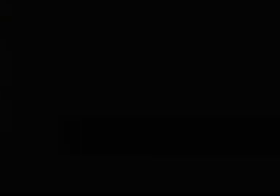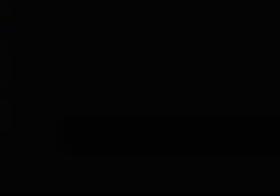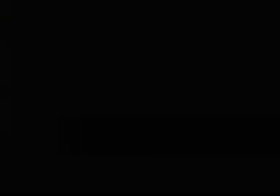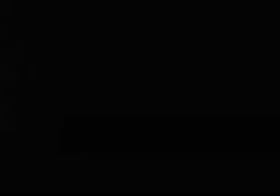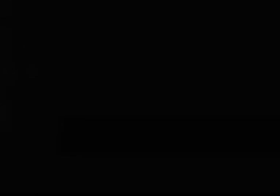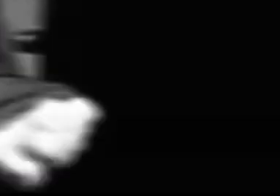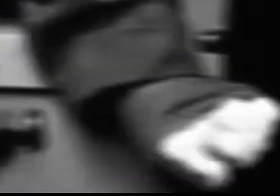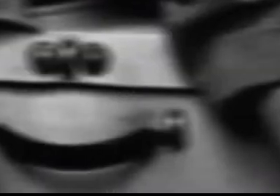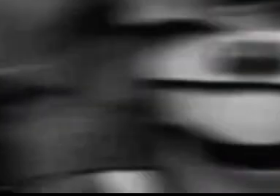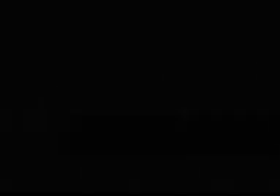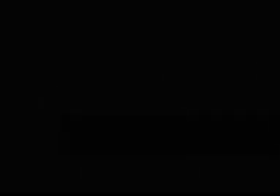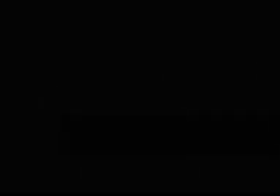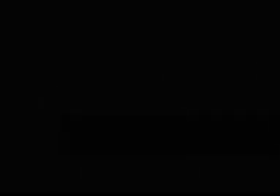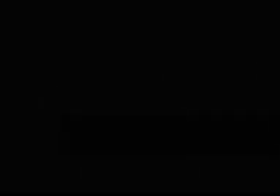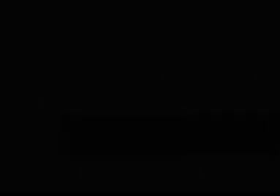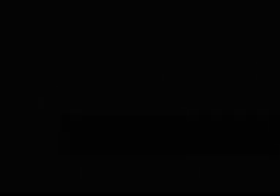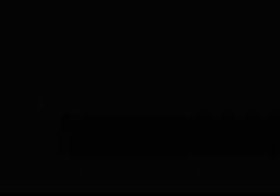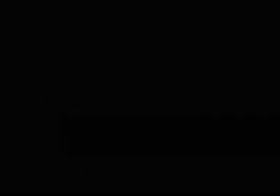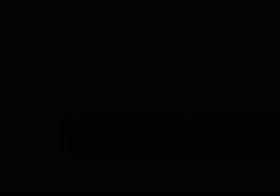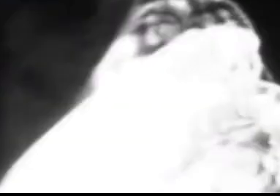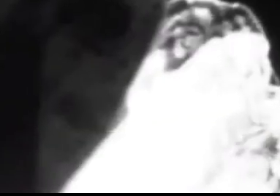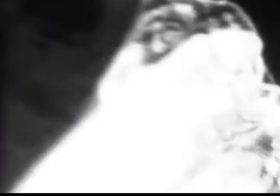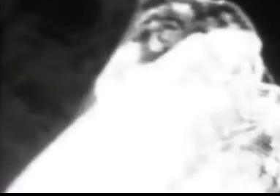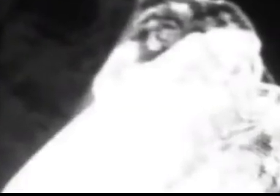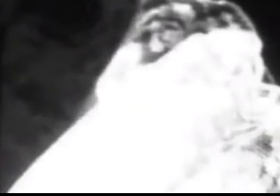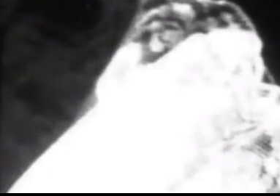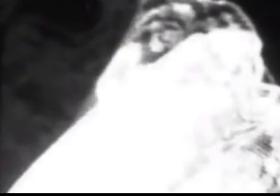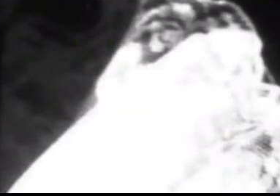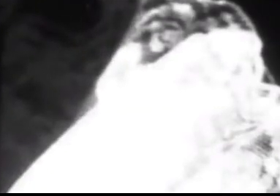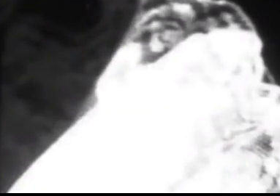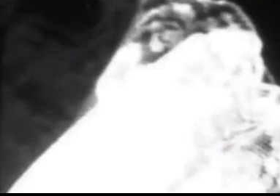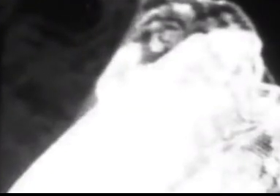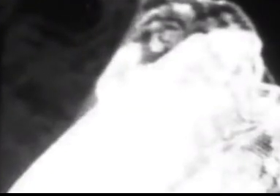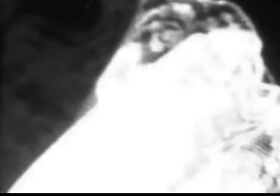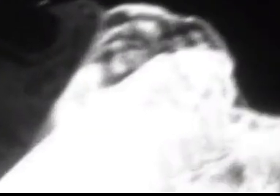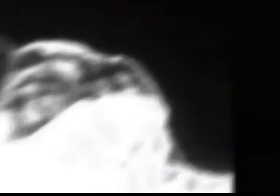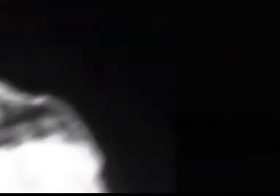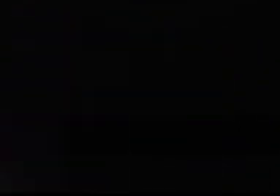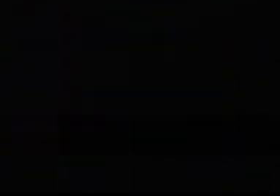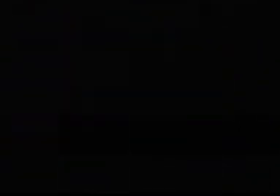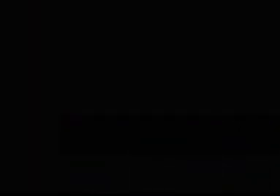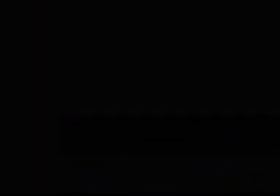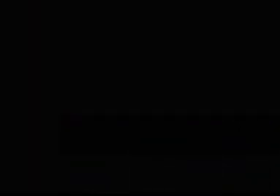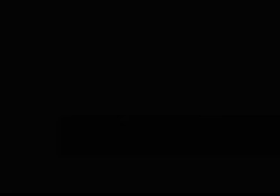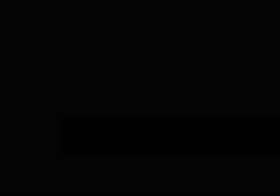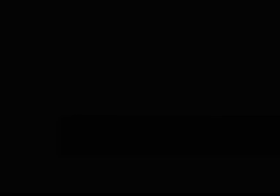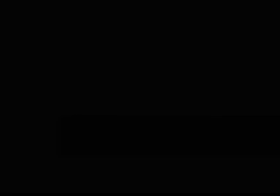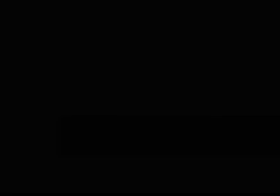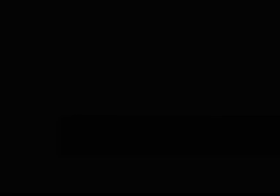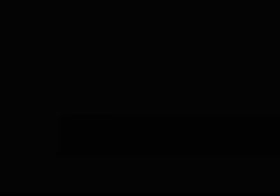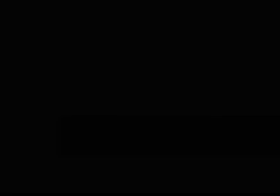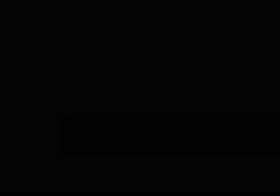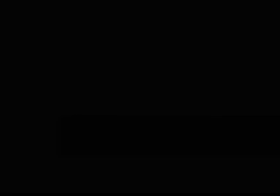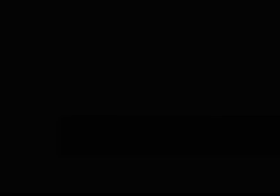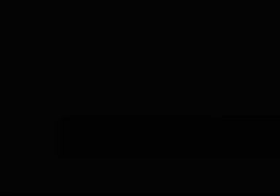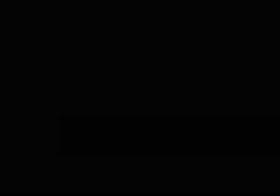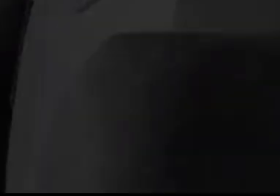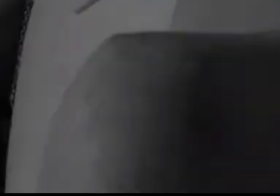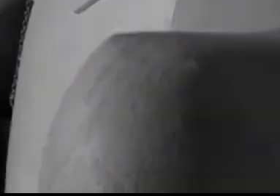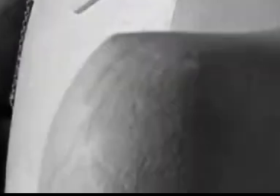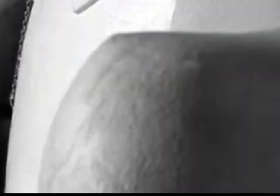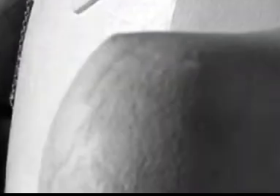brasileira proporcionaram reconhecimento Nacional Giramundo colocando na história do teatro brasileiro